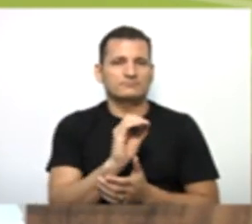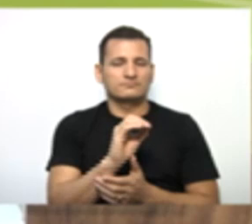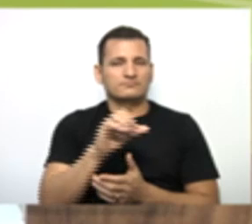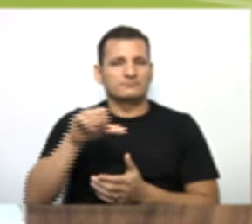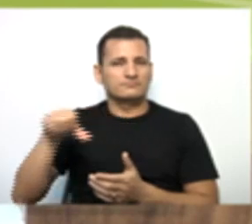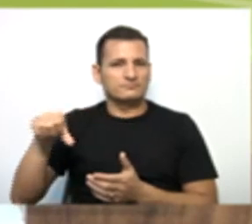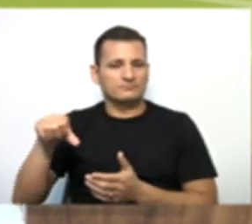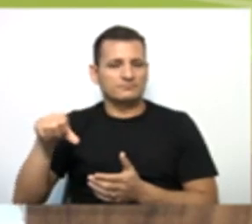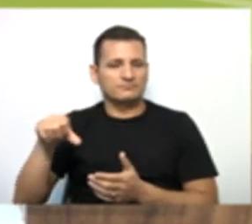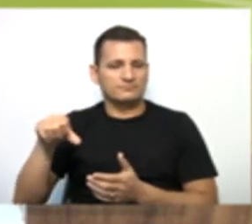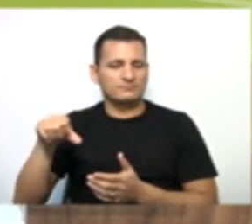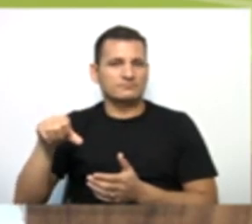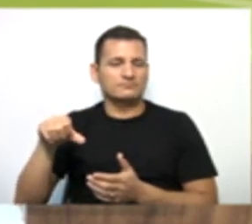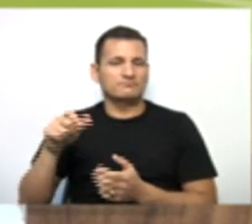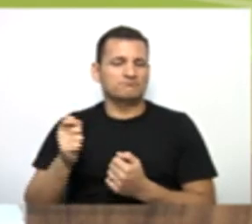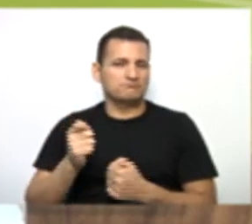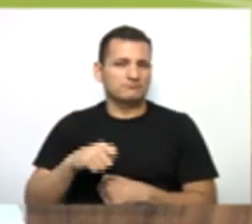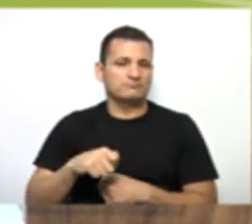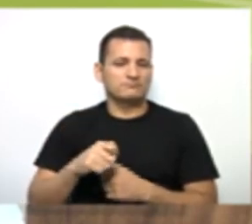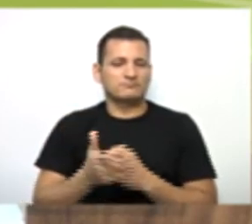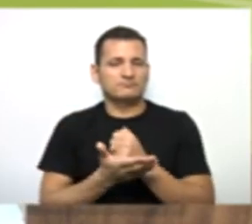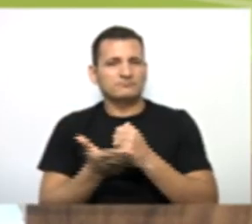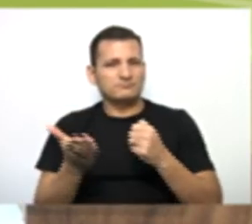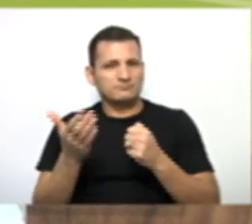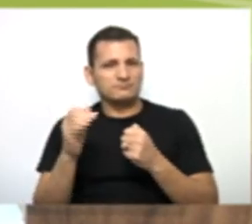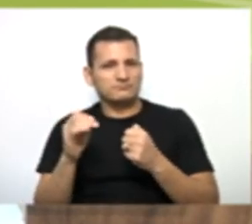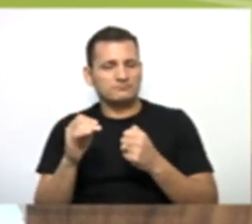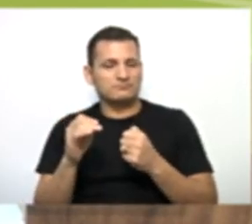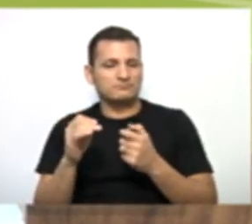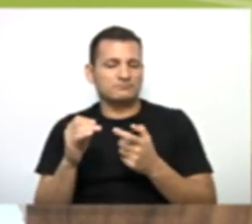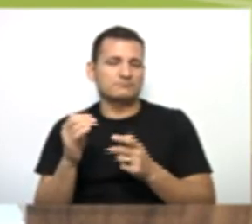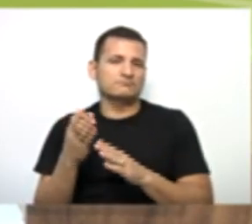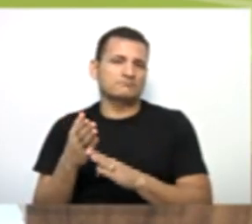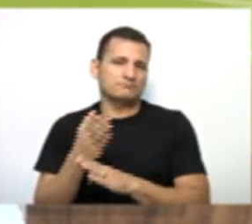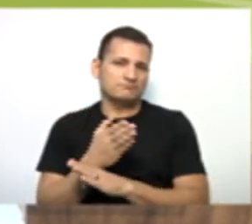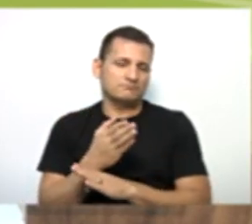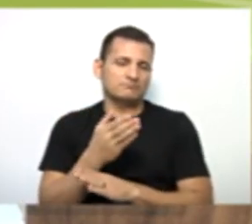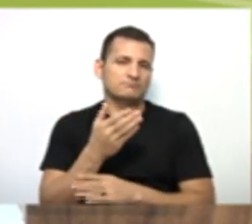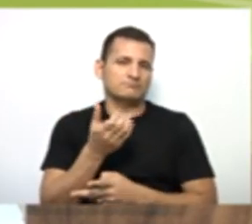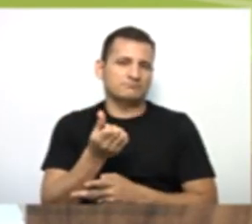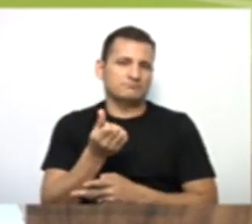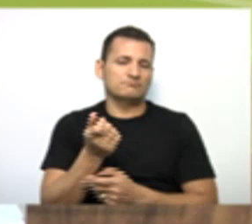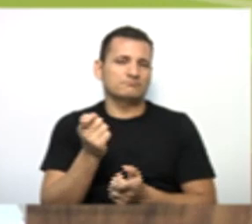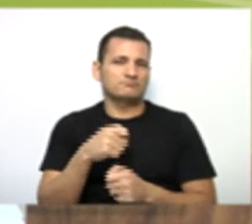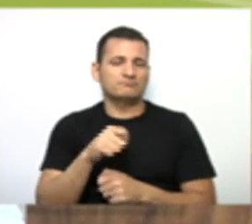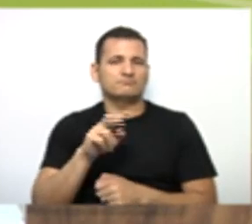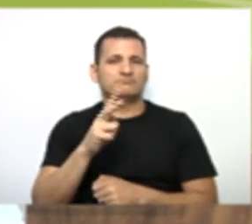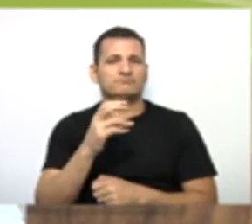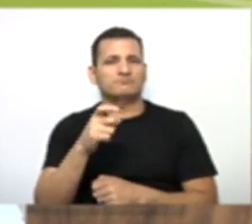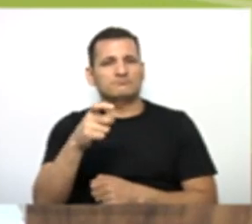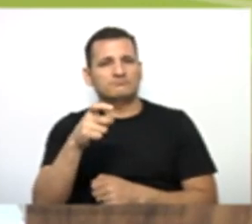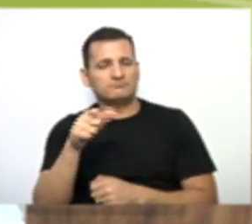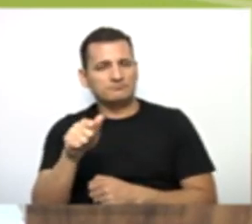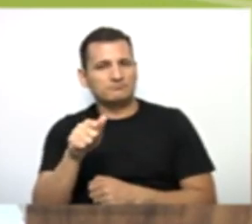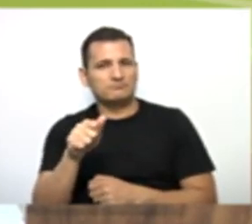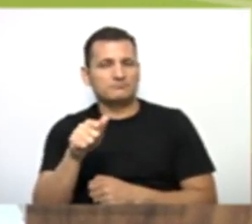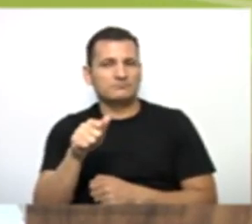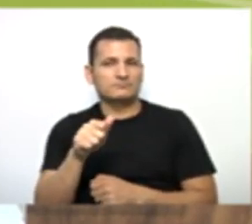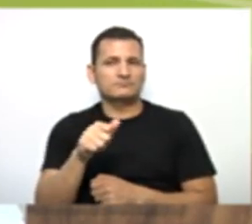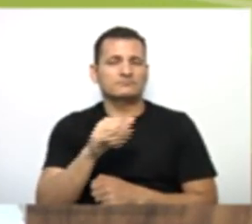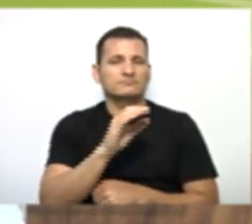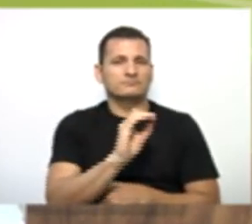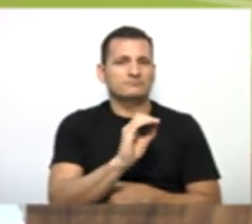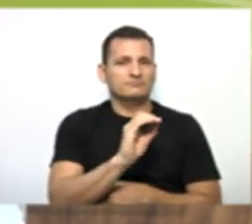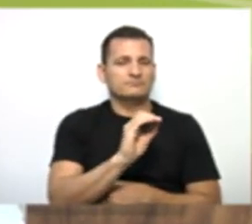são 10 dígitos, cabe na decimal, e como é menor que 16 dígitos, cabe na hexadecimal. Então, do 0 ao 9,